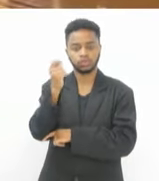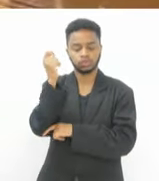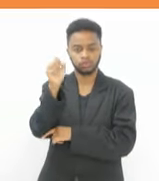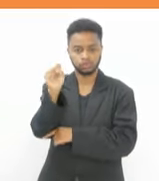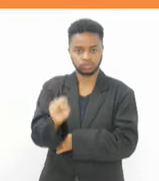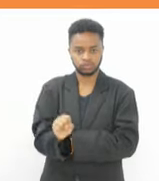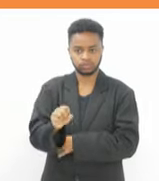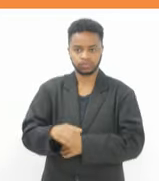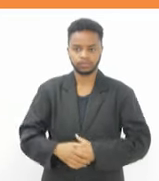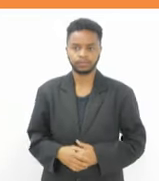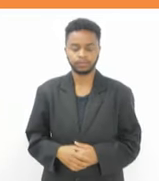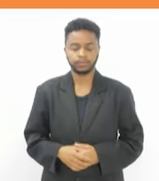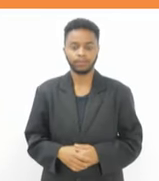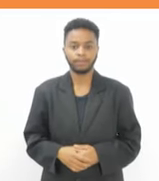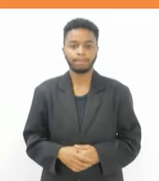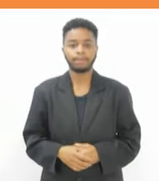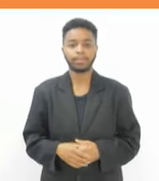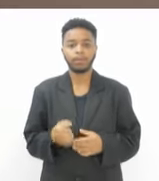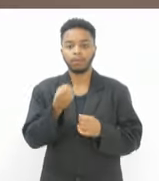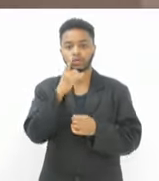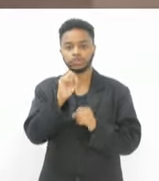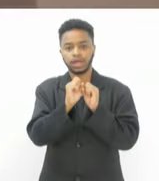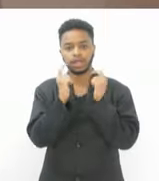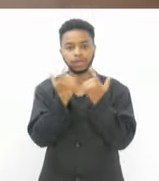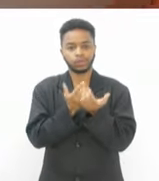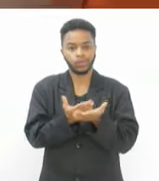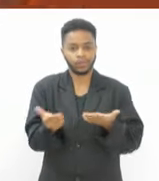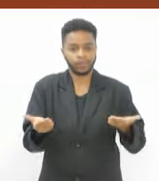país. O Bom Dia Alerj começa agora.